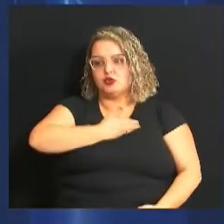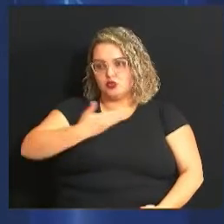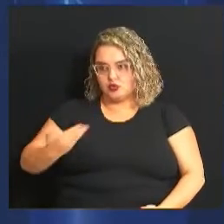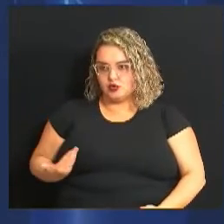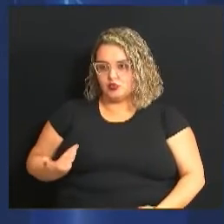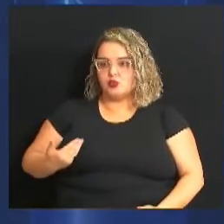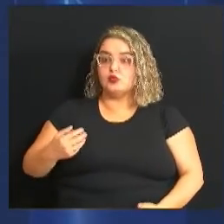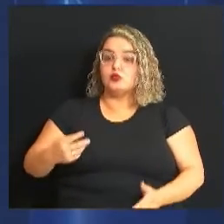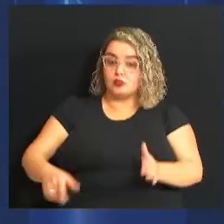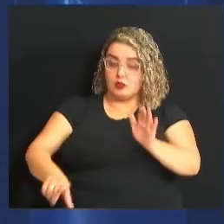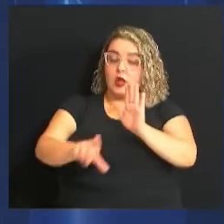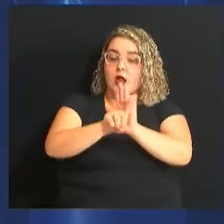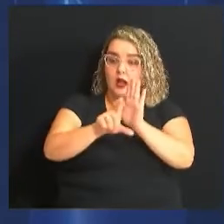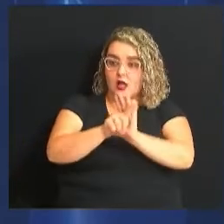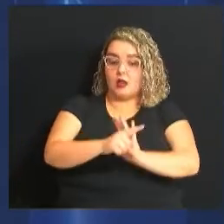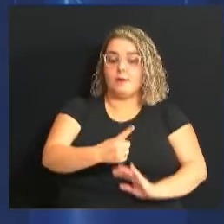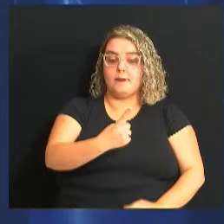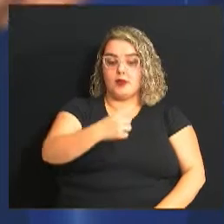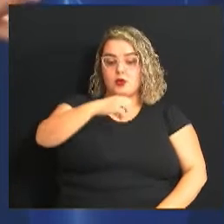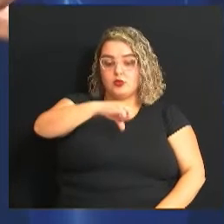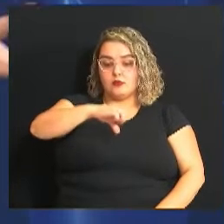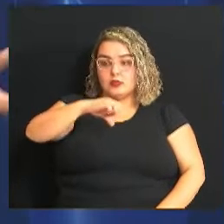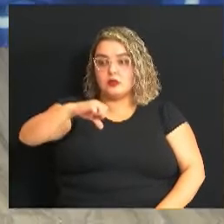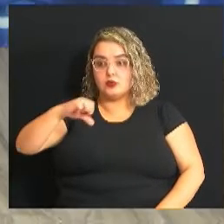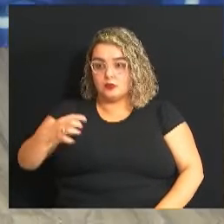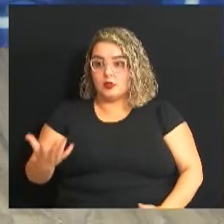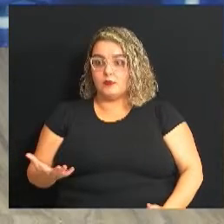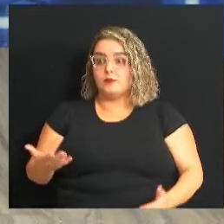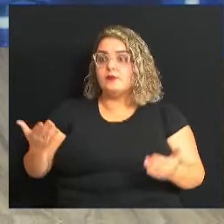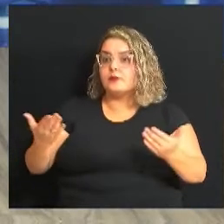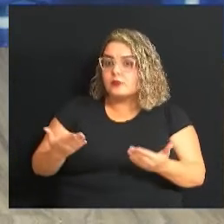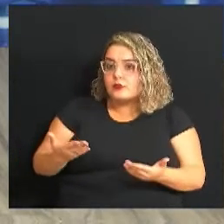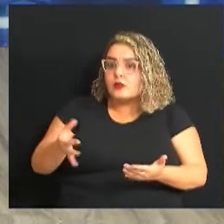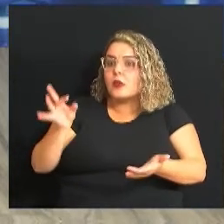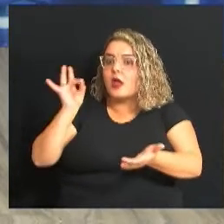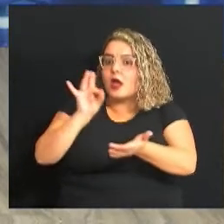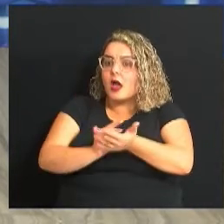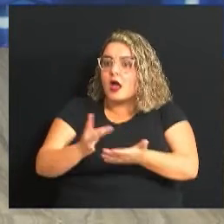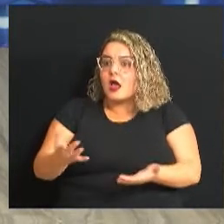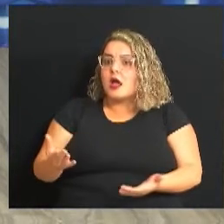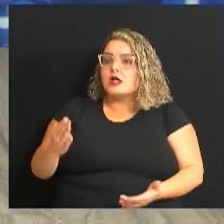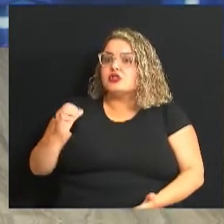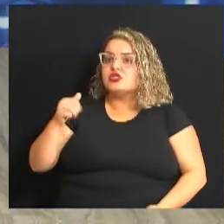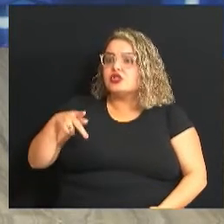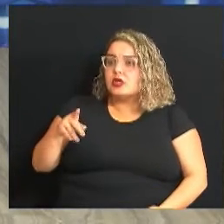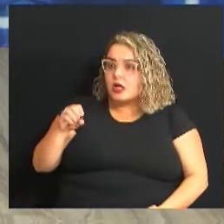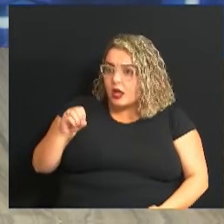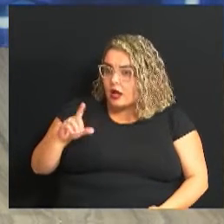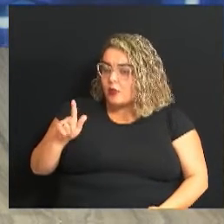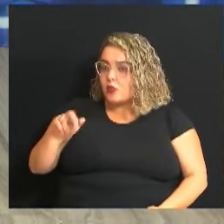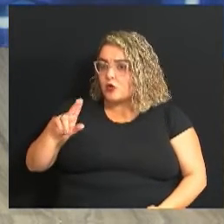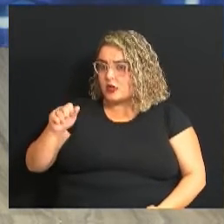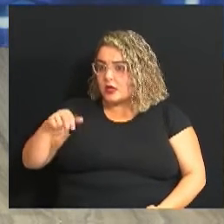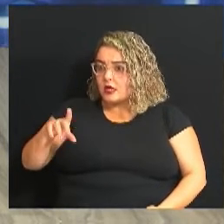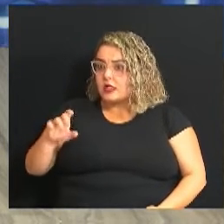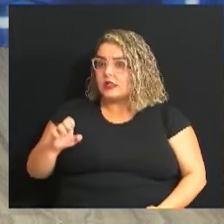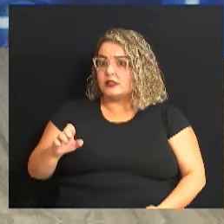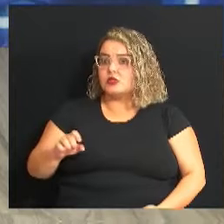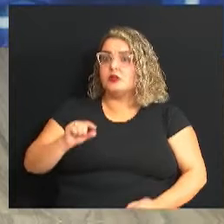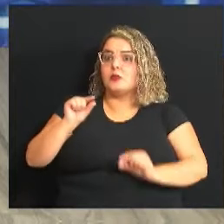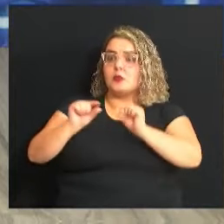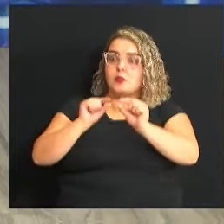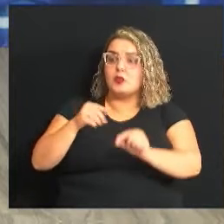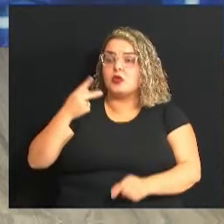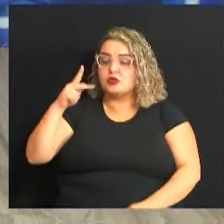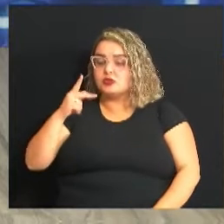segundo uma lei de 1999. Agora, e a realidade de Campo Grande, Eliane? Porque você está também trazendo um pouco da sua